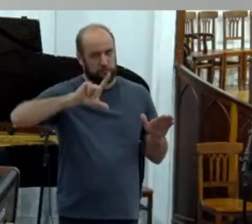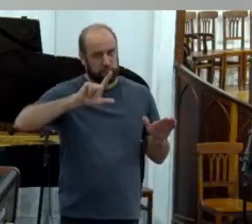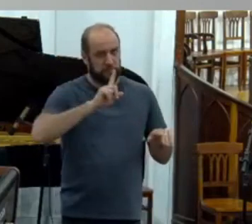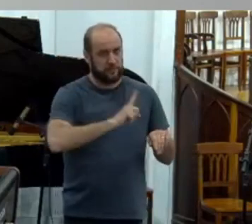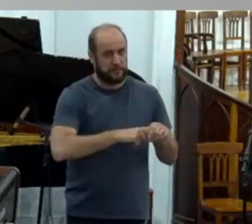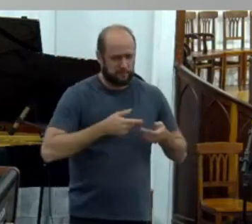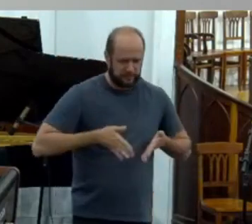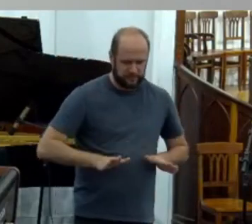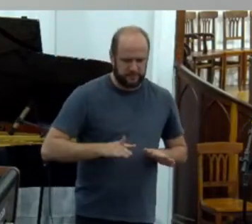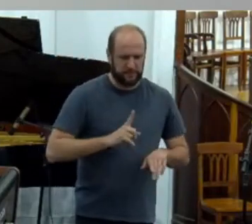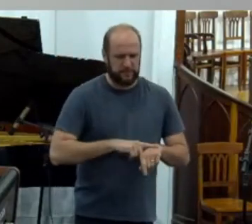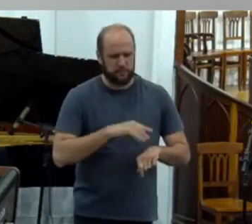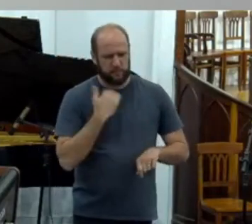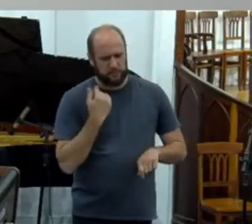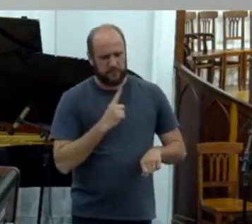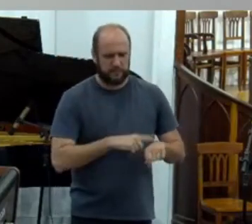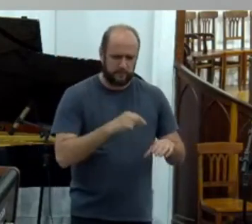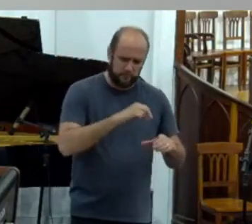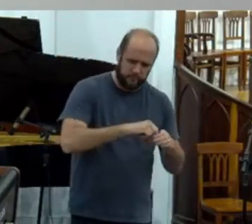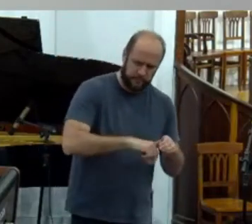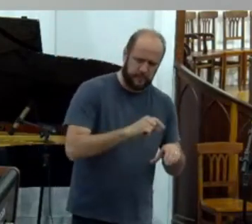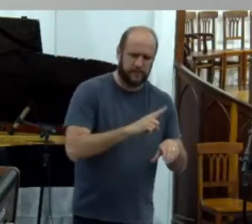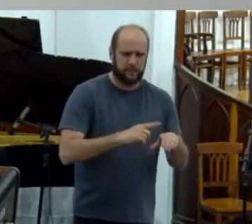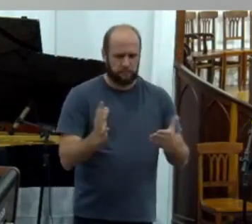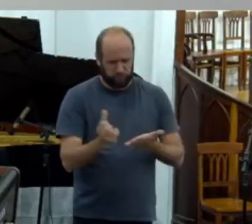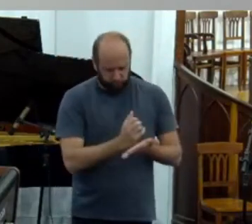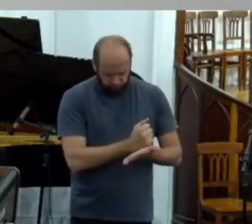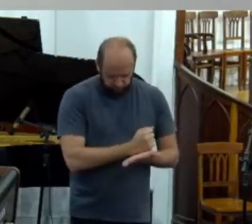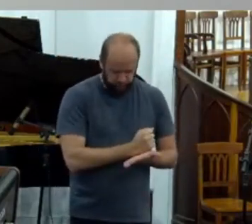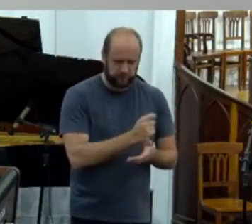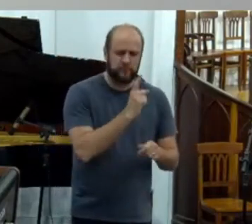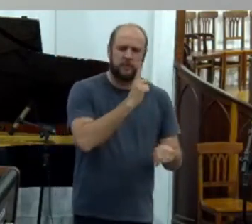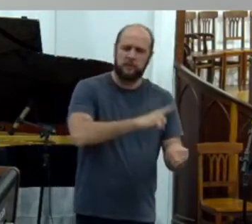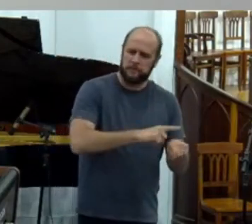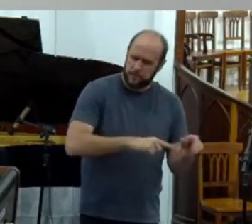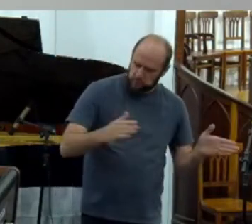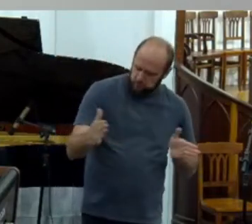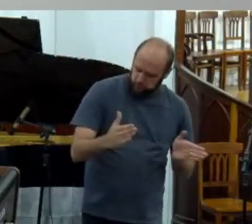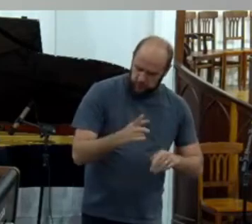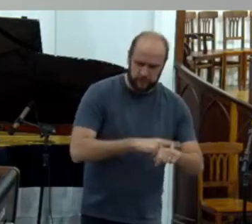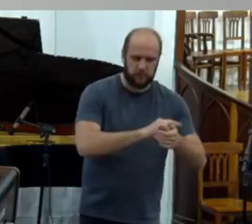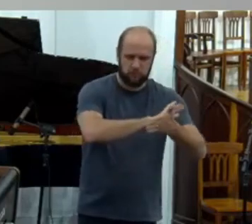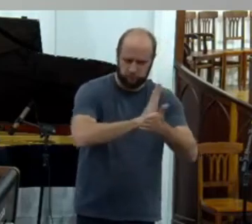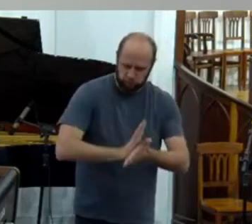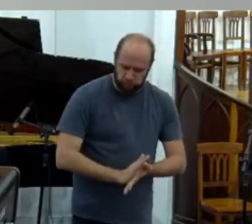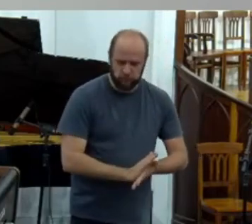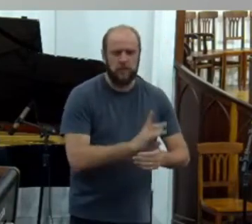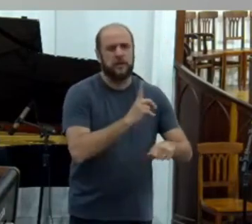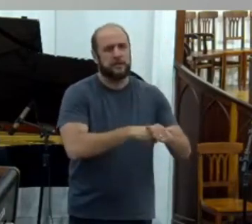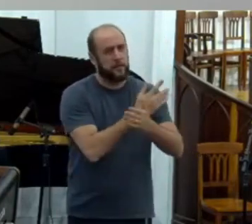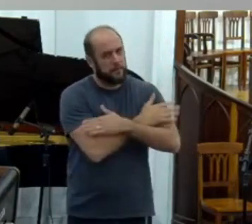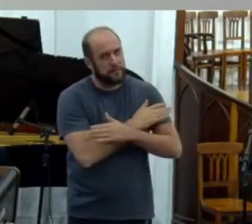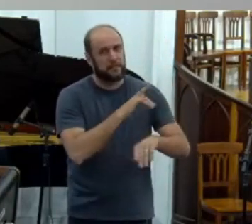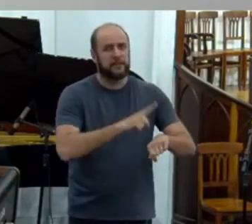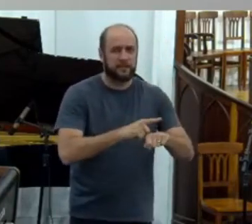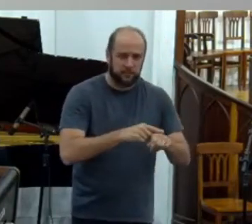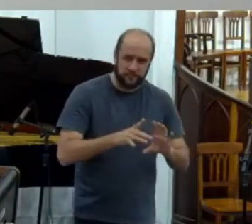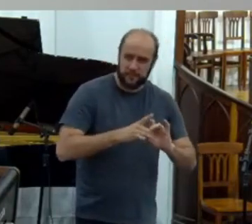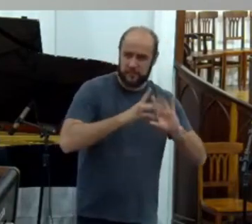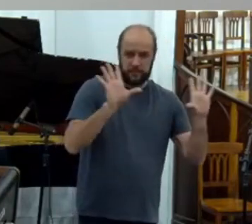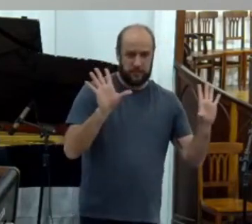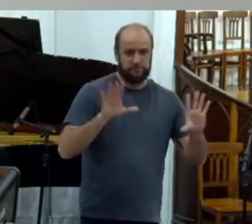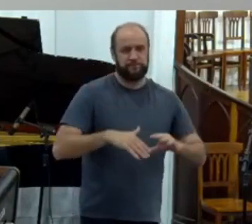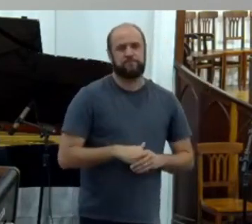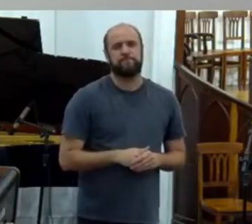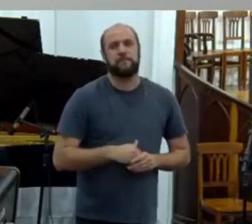nascer, tempo de morrer. Tempo de plantar, tempo de arrancar o que se plantou. Tempo de ajuntar e tempo de derrubar. Tempo de abraçar e tempo de deixar de abraçar.